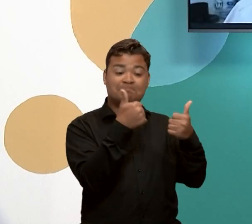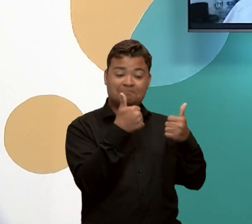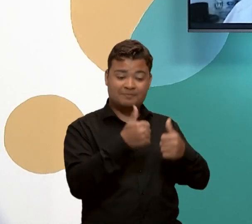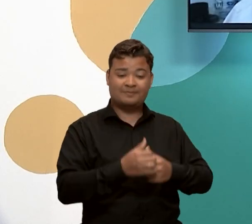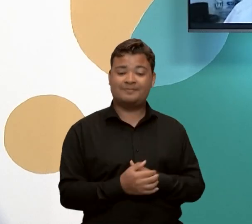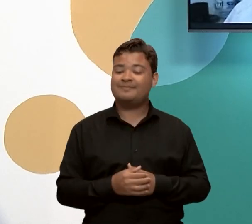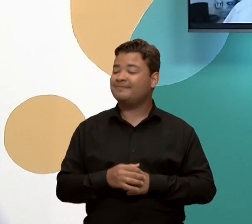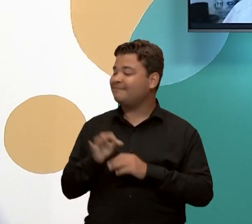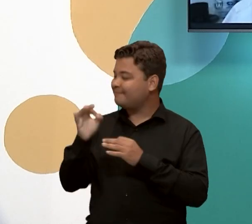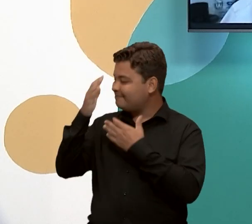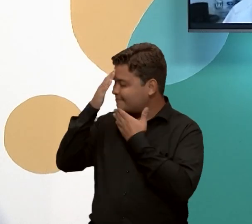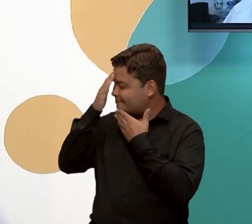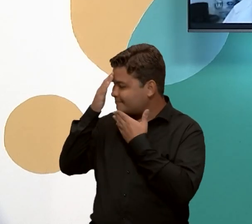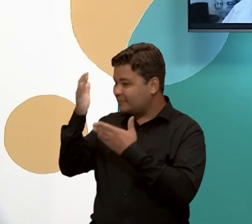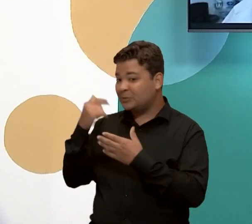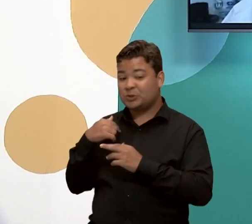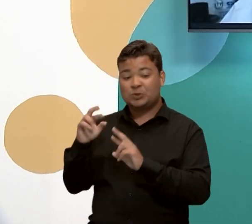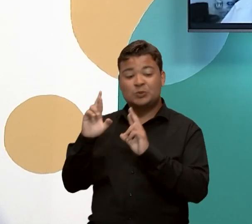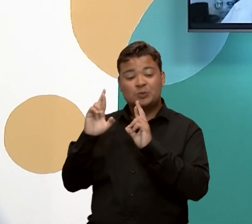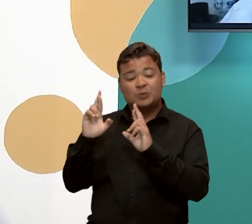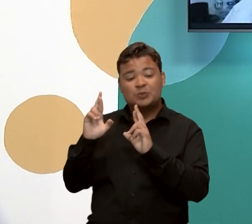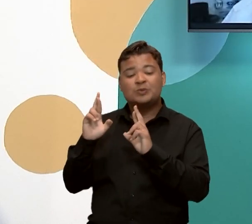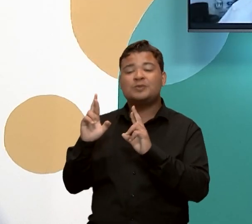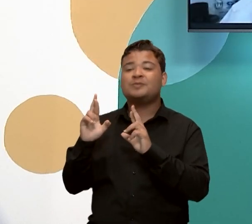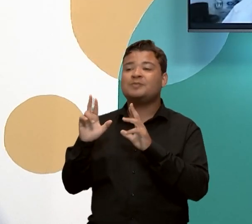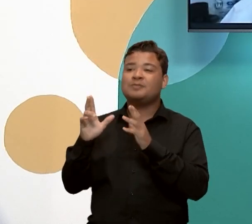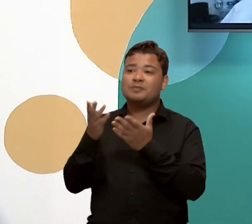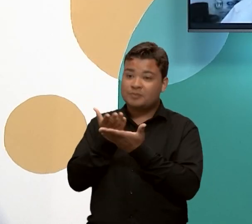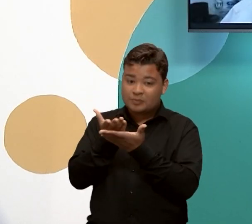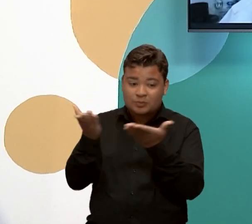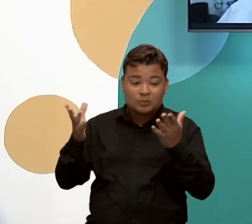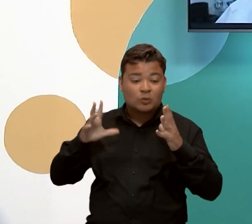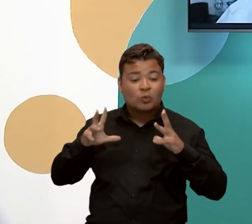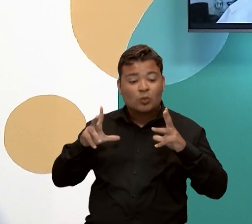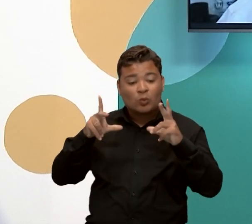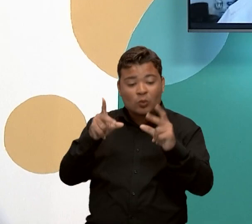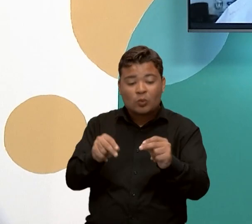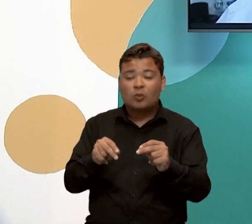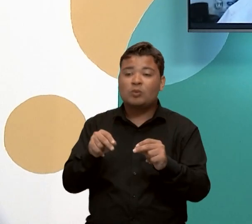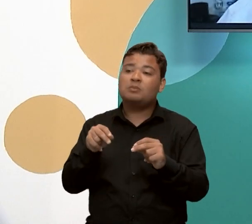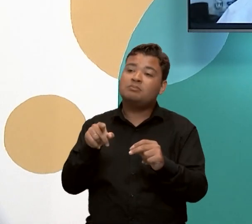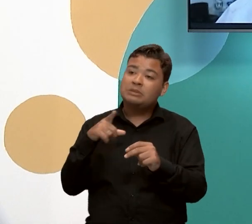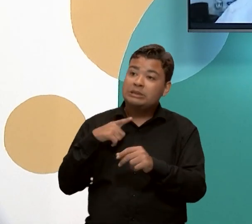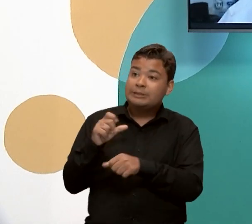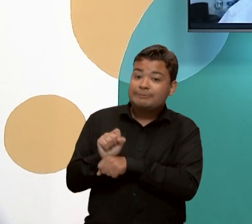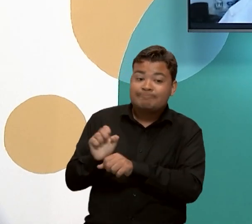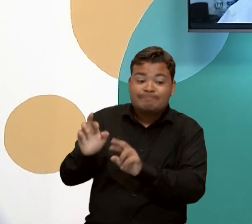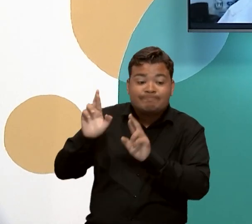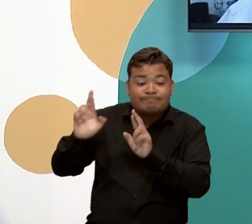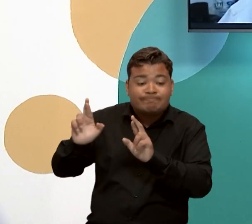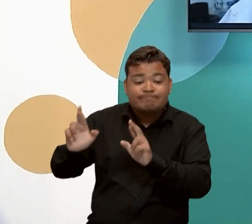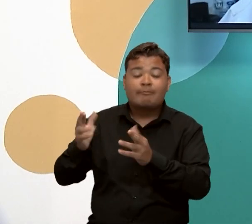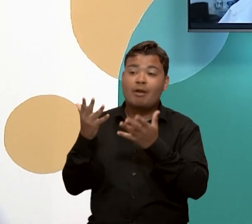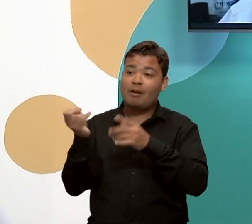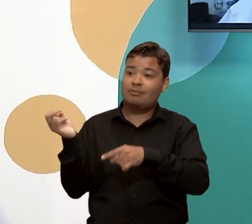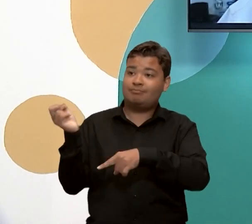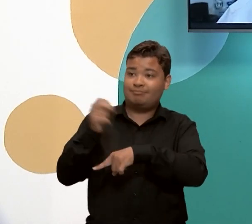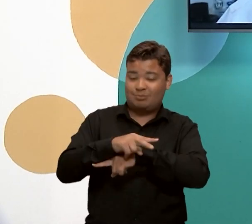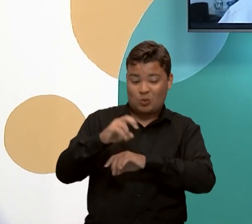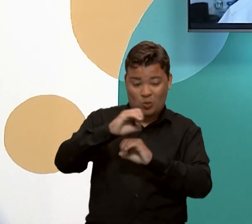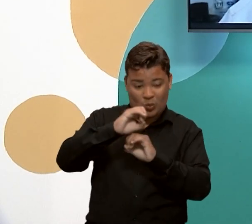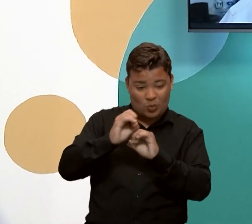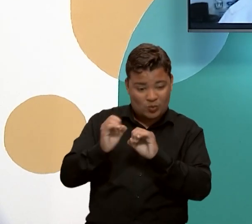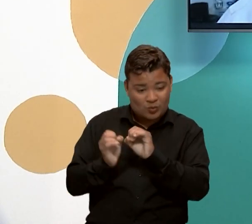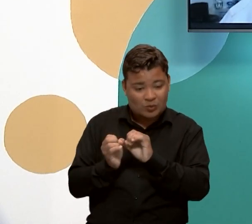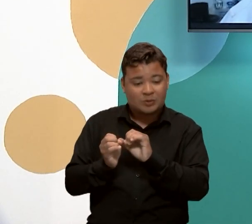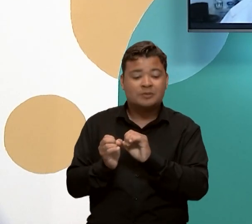muito obrigado e esperamos que a todos aqueles que estão aí na esperança de entrar na nossa universidade, a